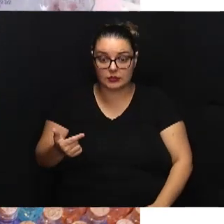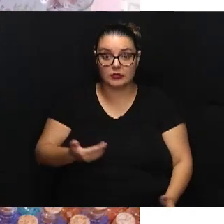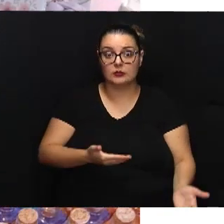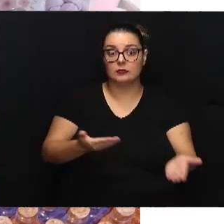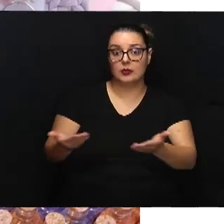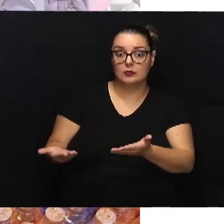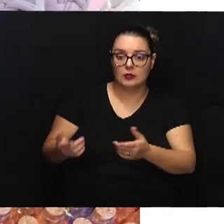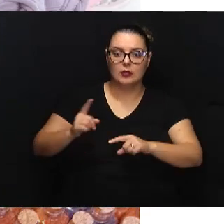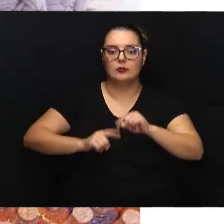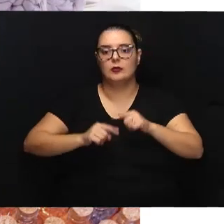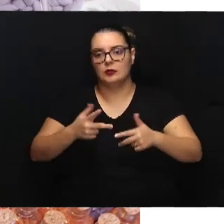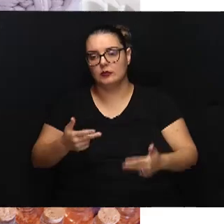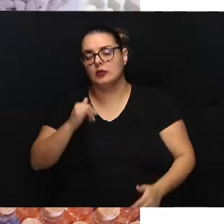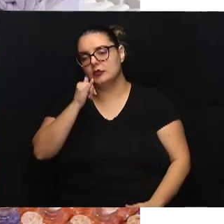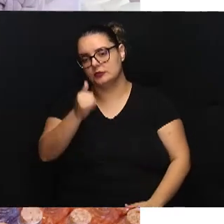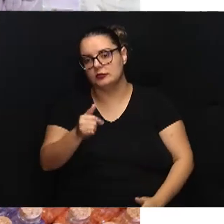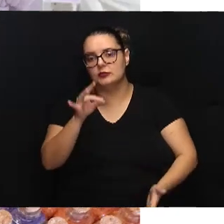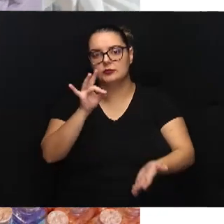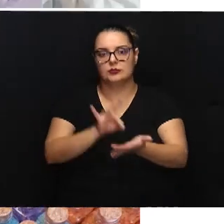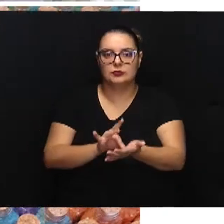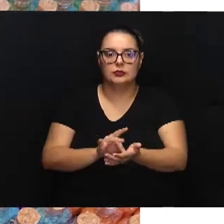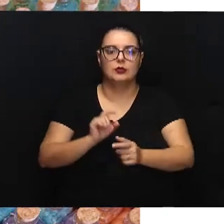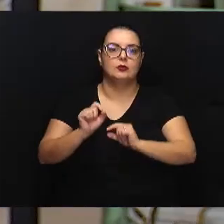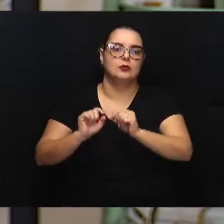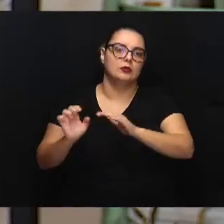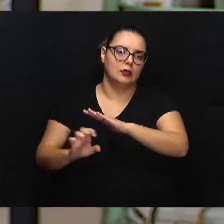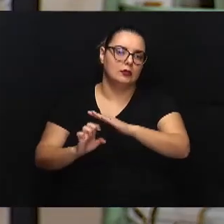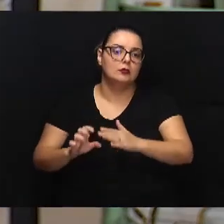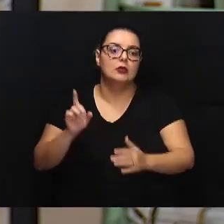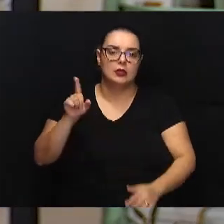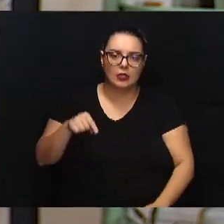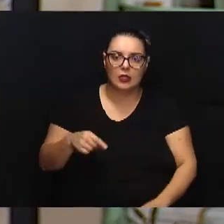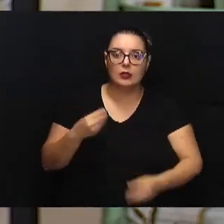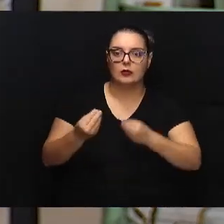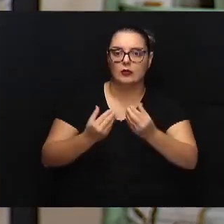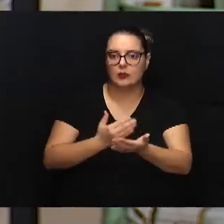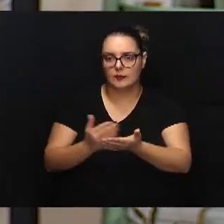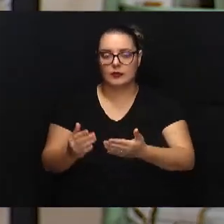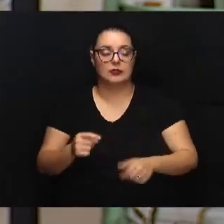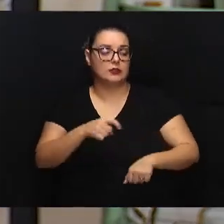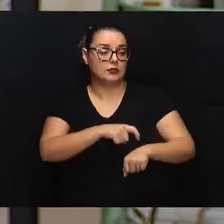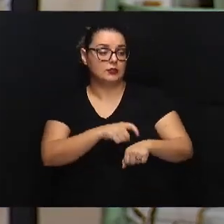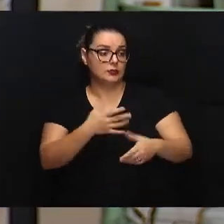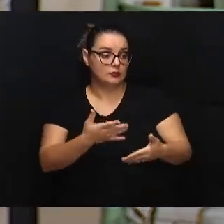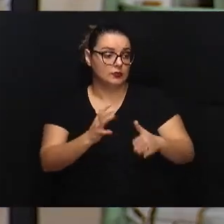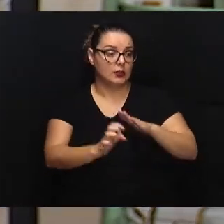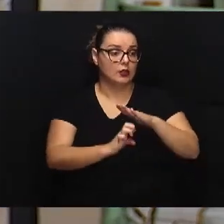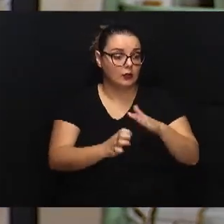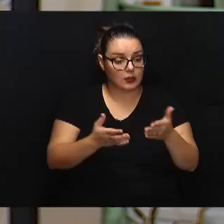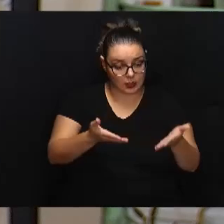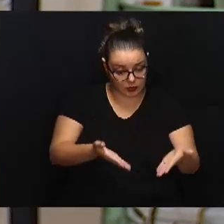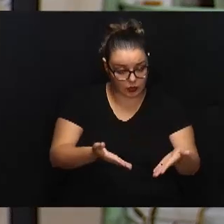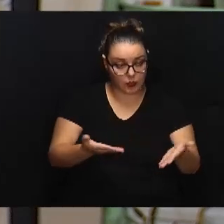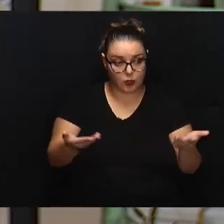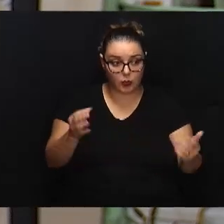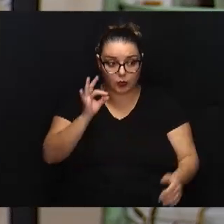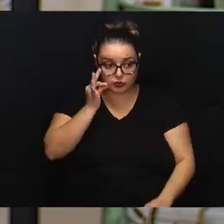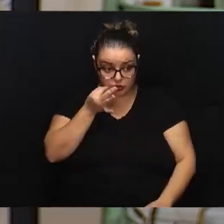dizer o que de fato a sua empresa é e de quem ela veio. Nesse momento em que sua empresa está, onde você quer